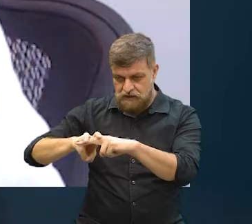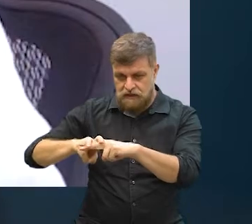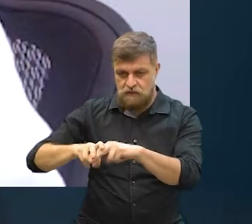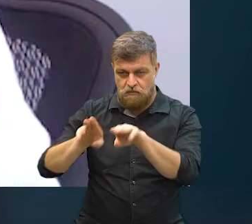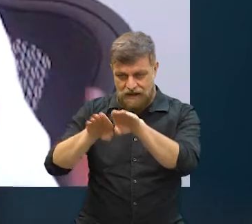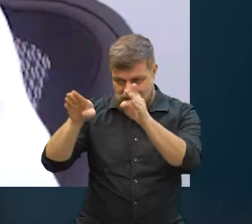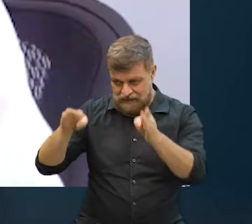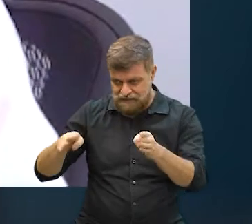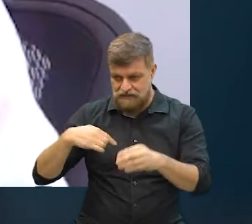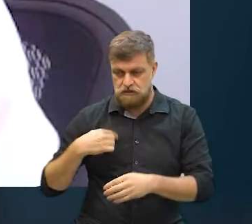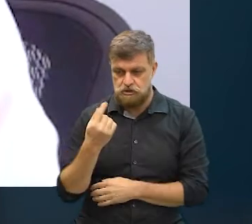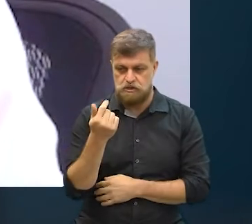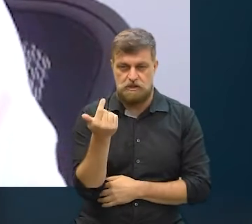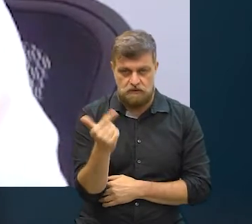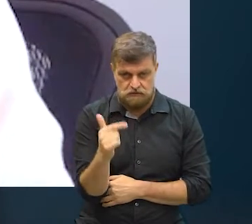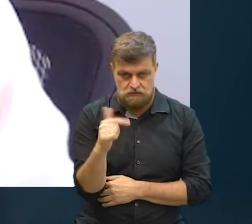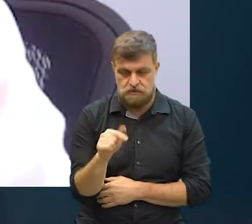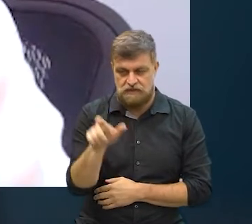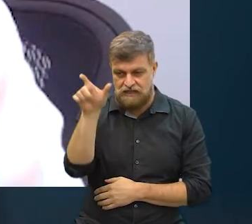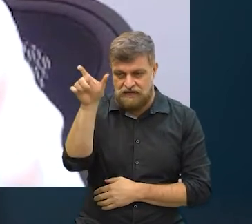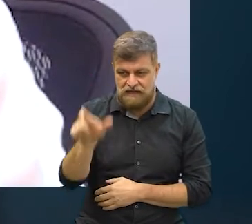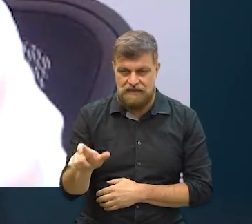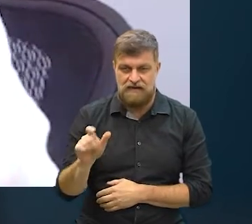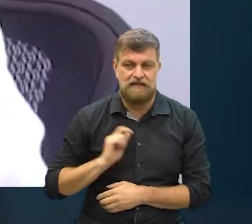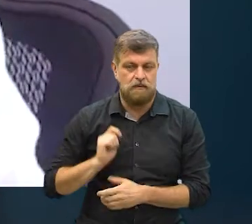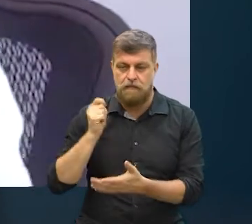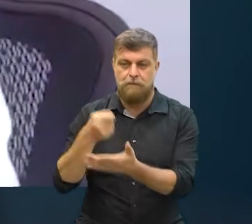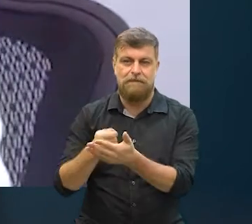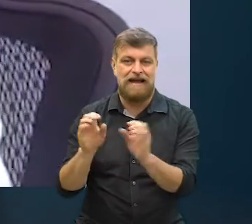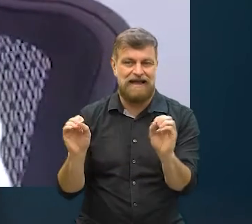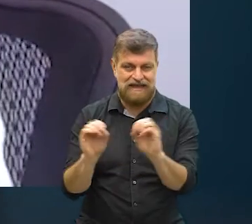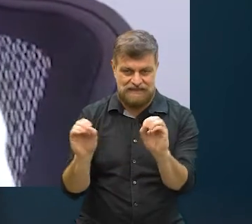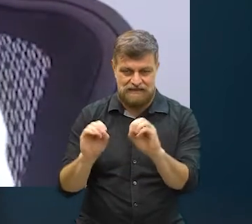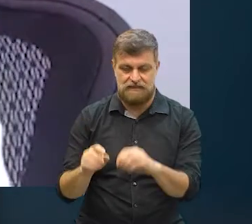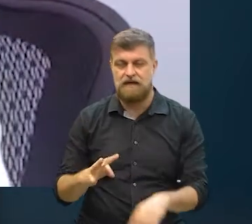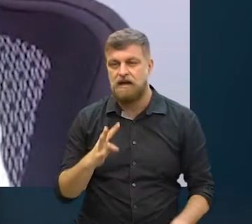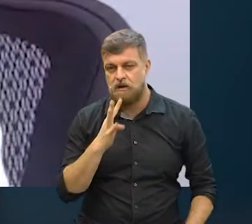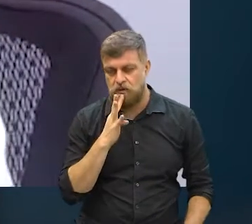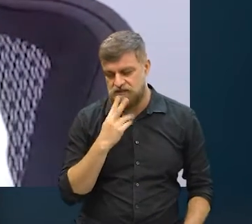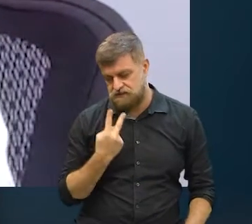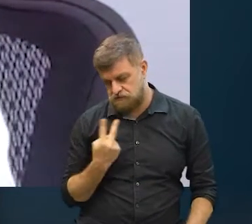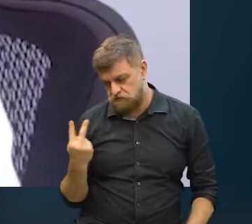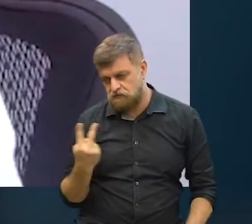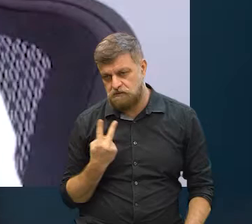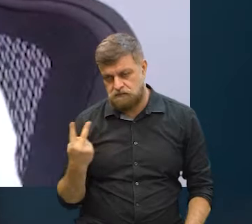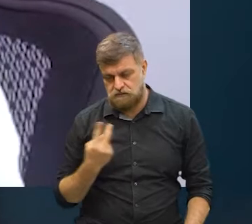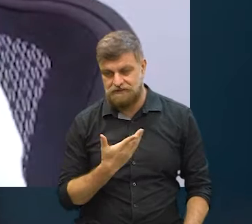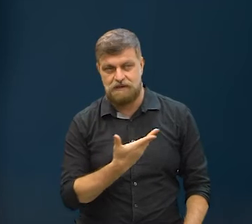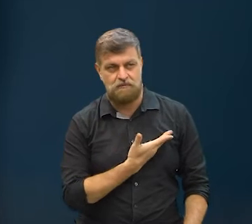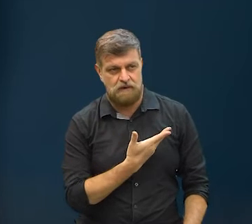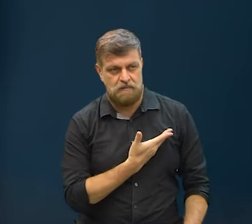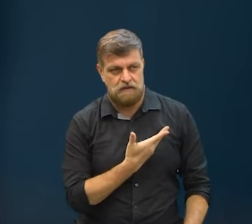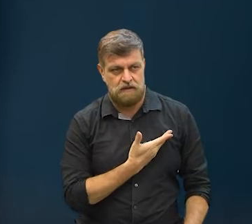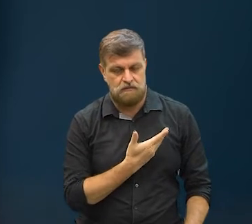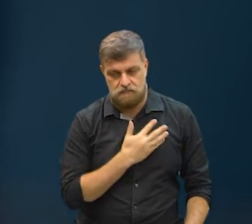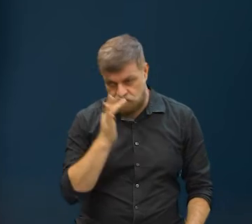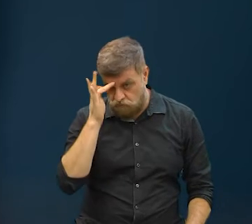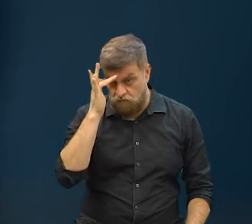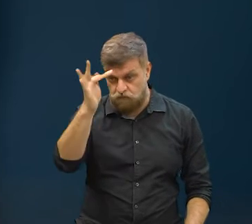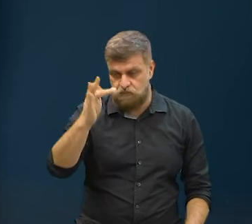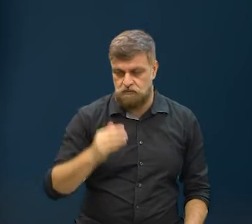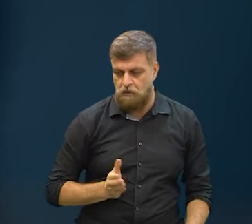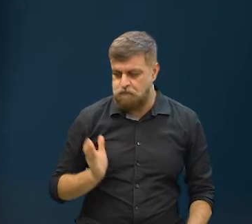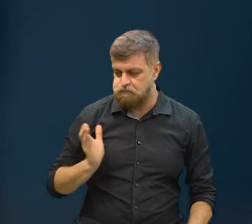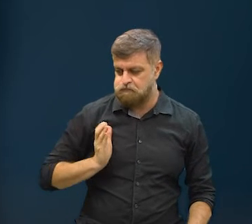clínica e como a gente não tinha dinheiro para fazer os móveis, ele falou: não precisa não me pagar nada, porque ele já conhecia eu e o meu marido. Ele falou: "Eu sei que um dia vocês vão ganhar